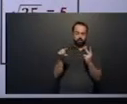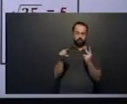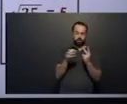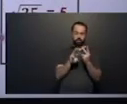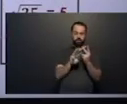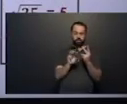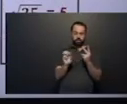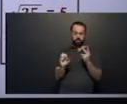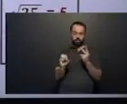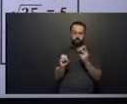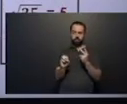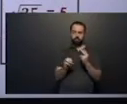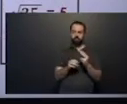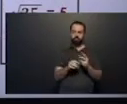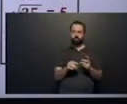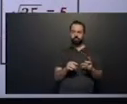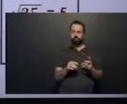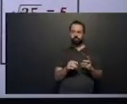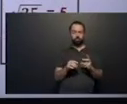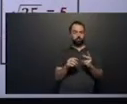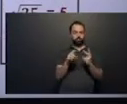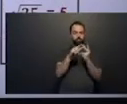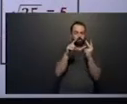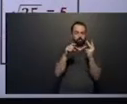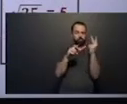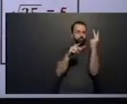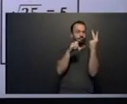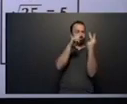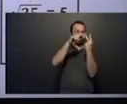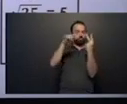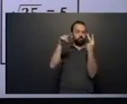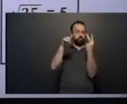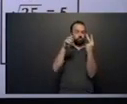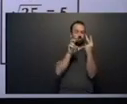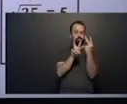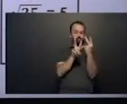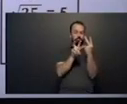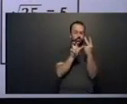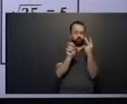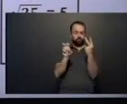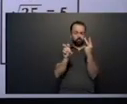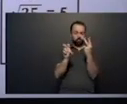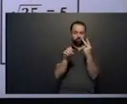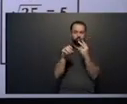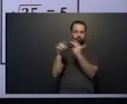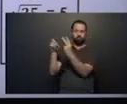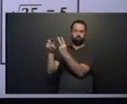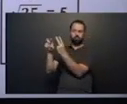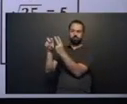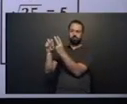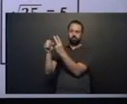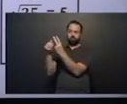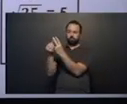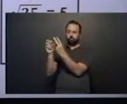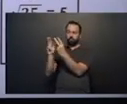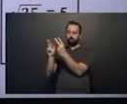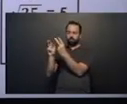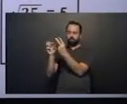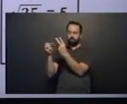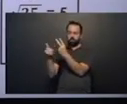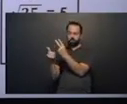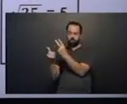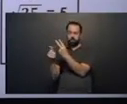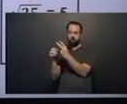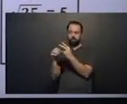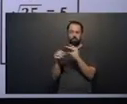30, ela está entre a raiz de 25 e a raiz de 36. Portanto, ela é um número entre 5